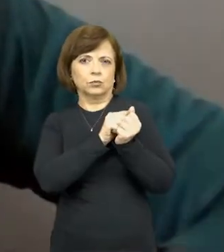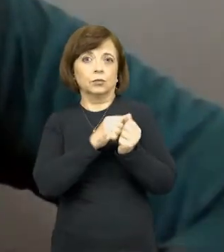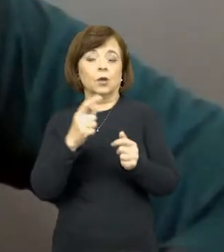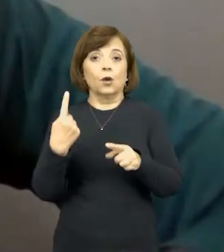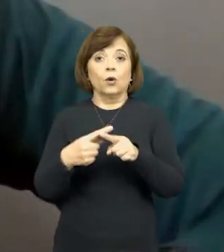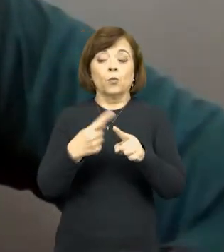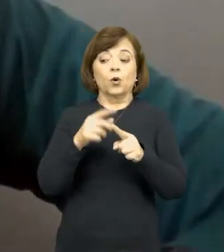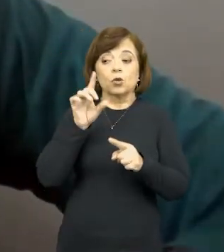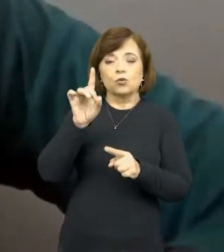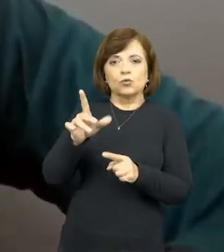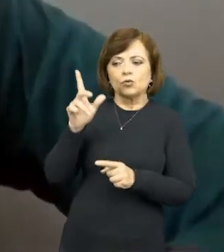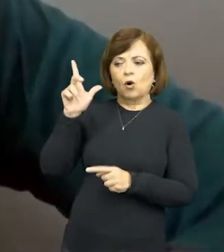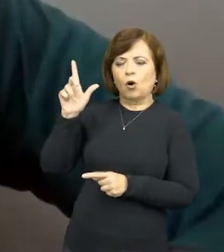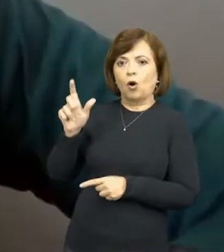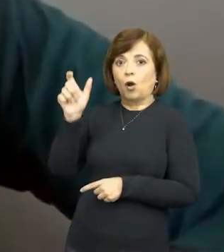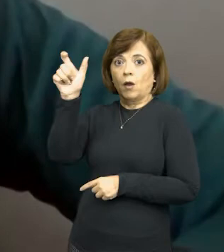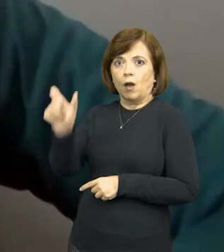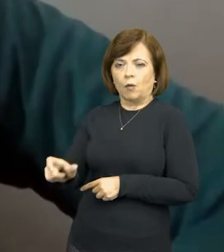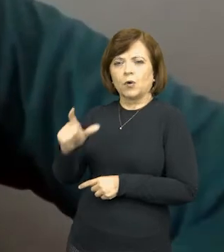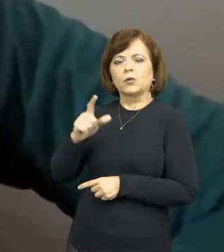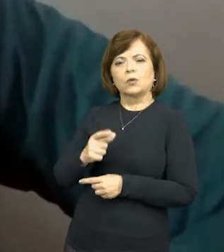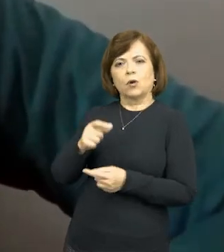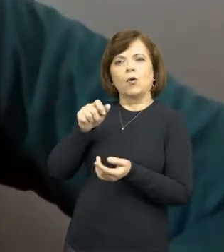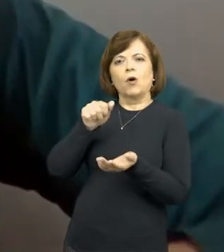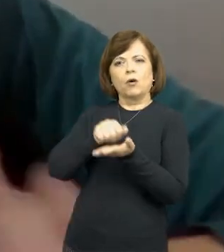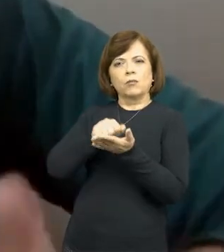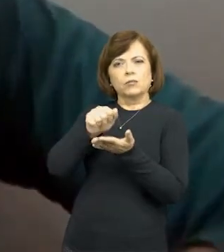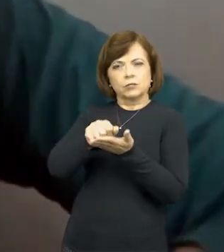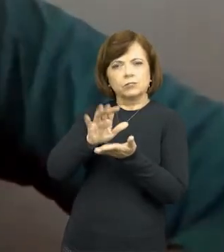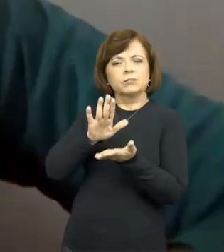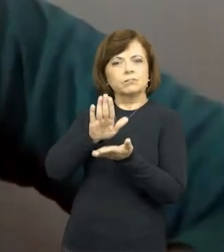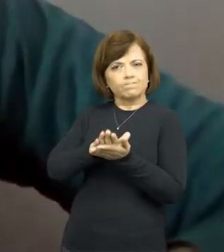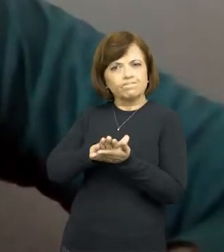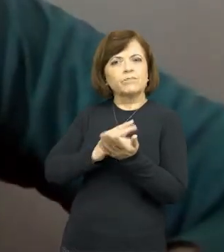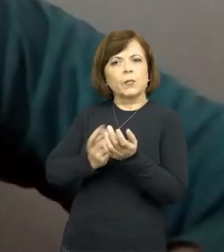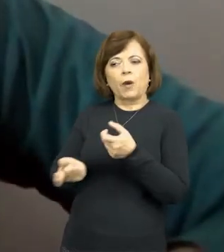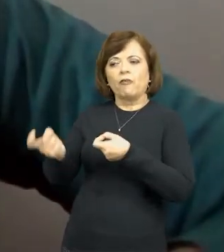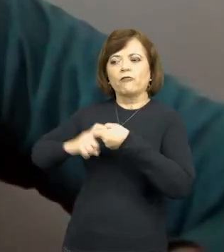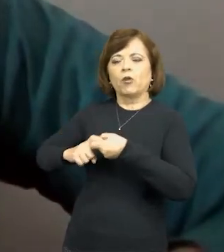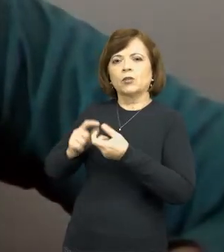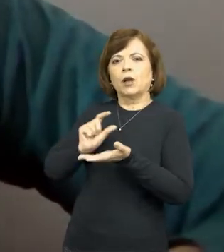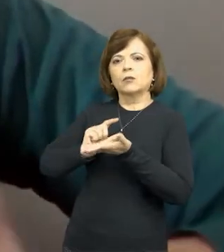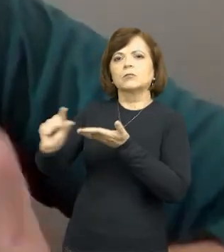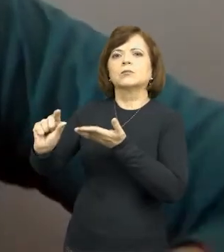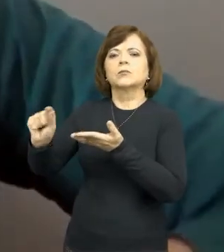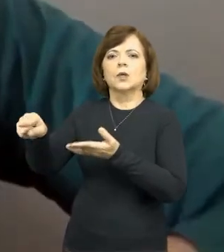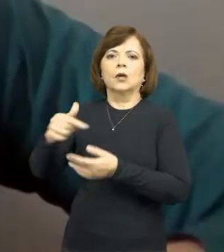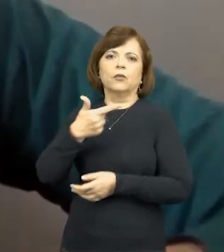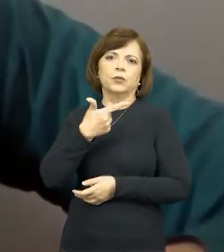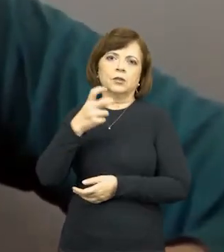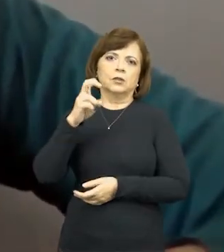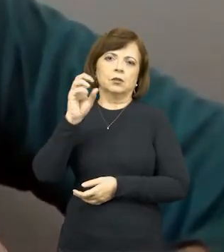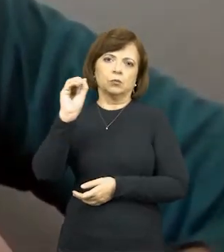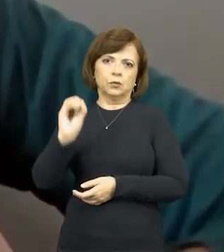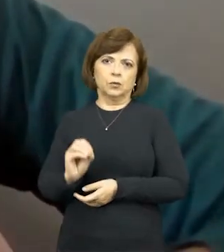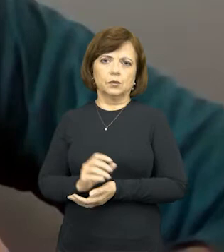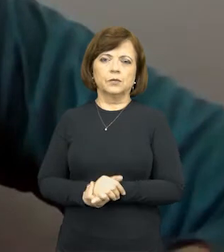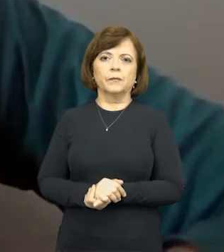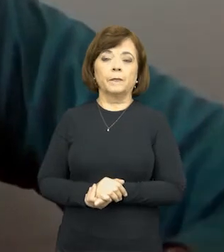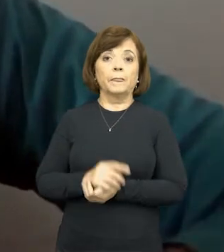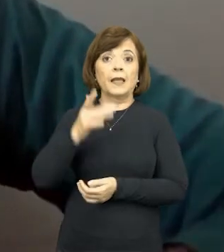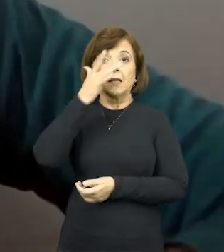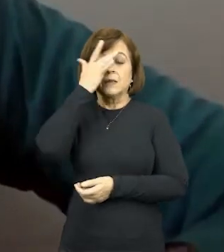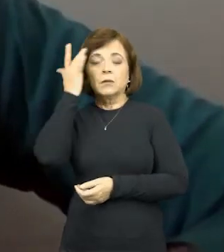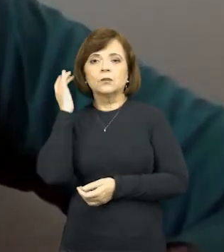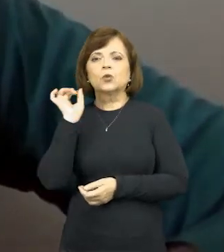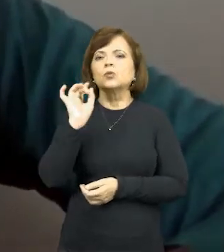a parte só consumidor ficou a indenização. Quem tiver interesse em conhecer mais da atuação do Ministério